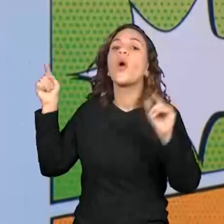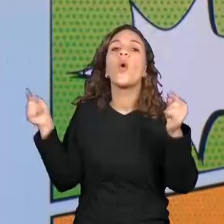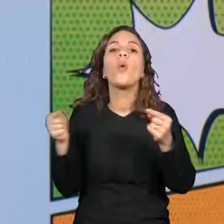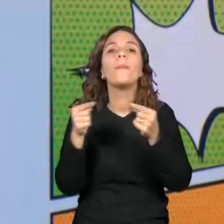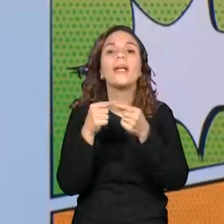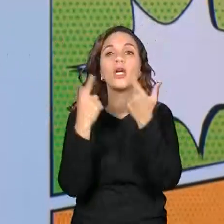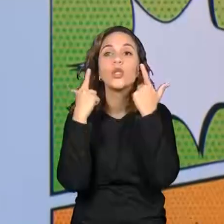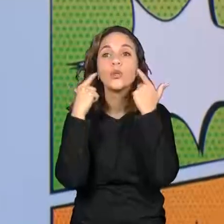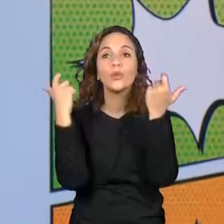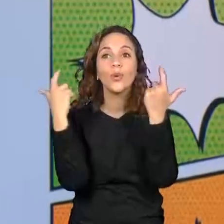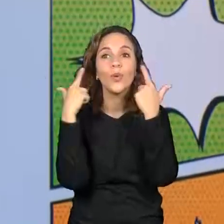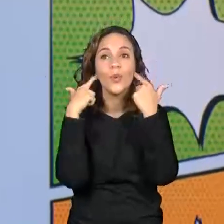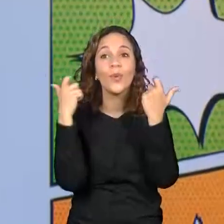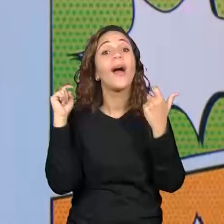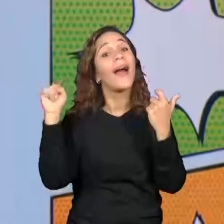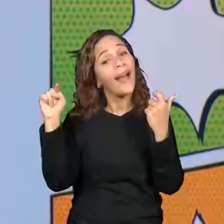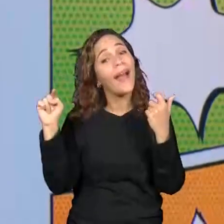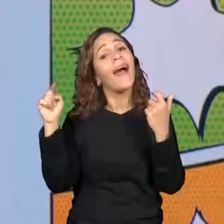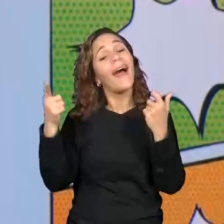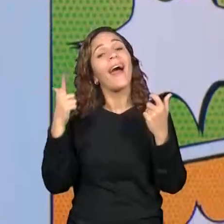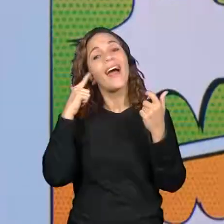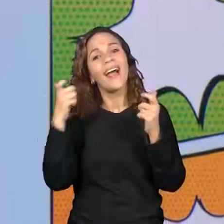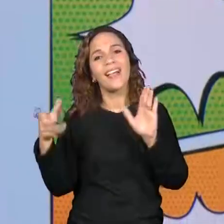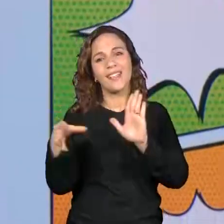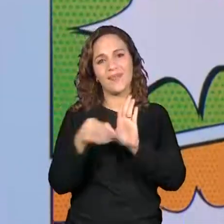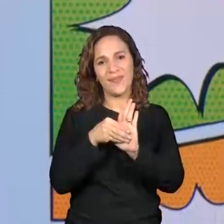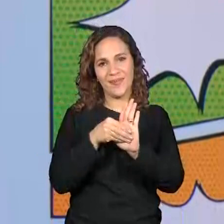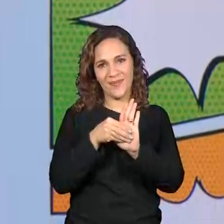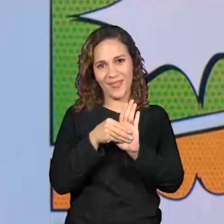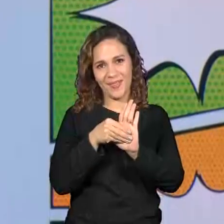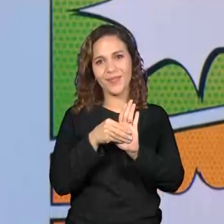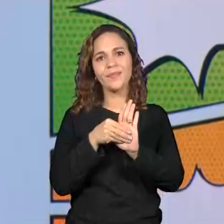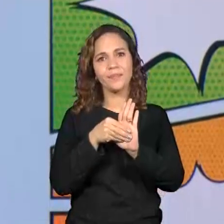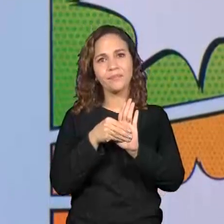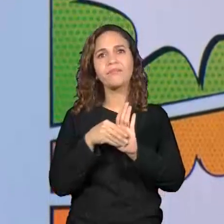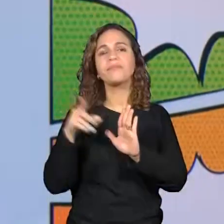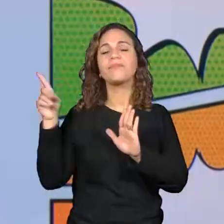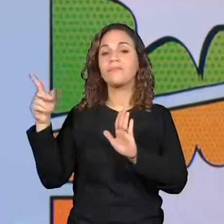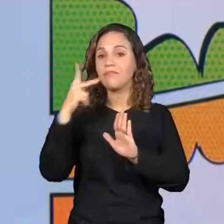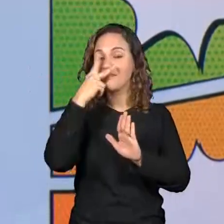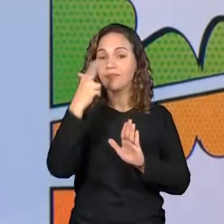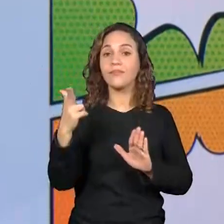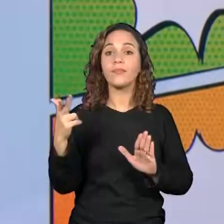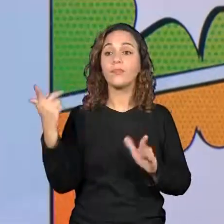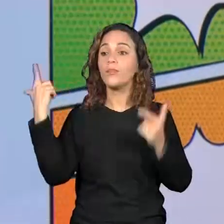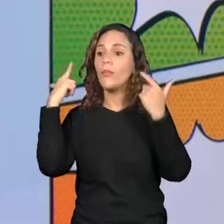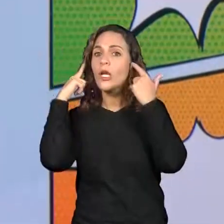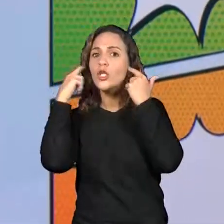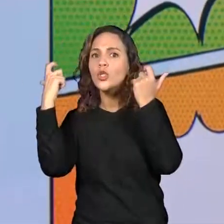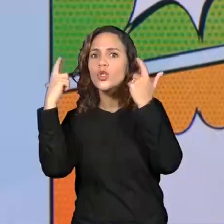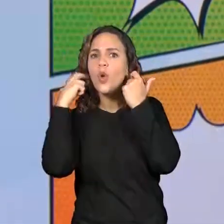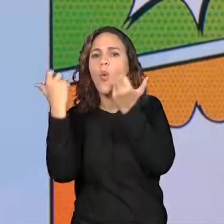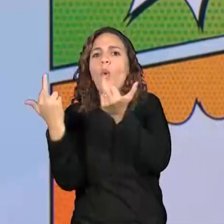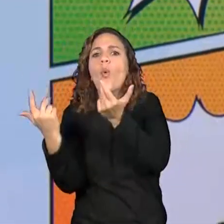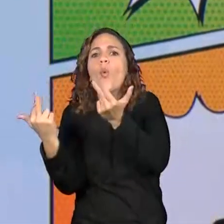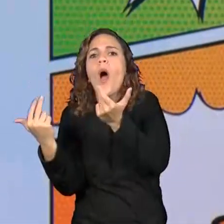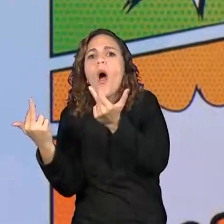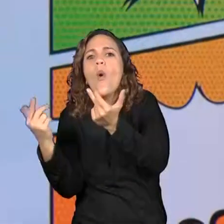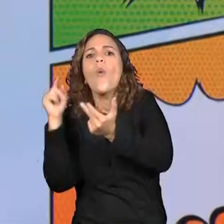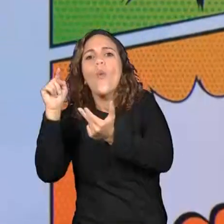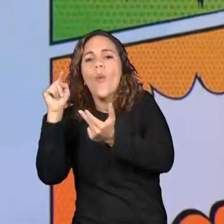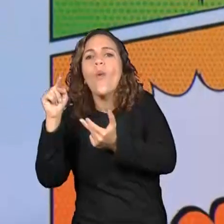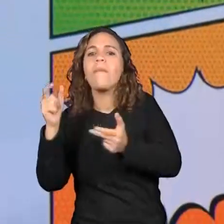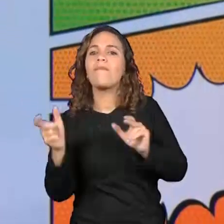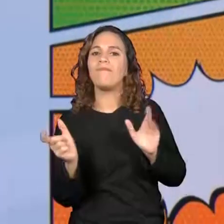som... São as onomatopeias, né, professor? São as onomatopeias que trazem os sons, né, representados por